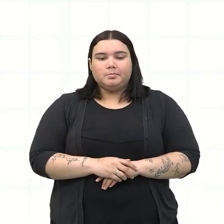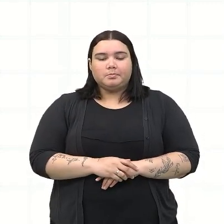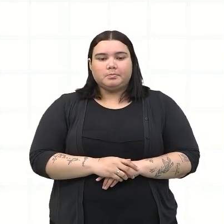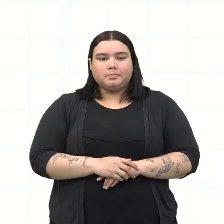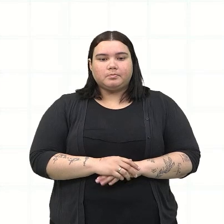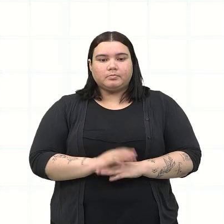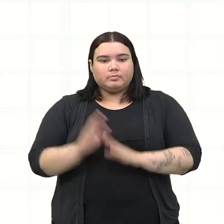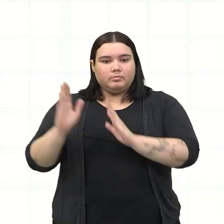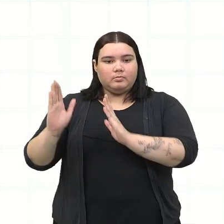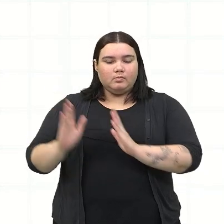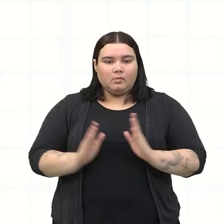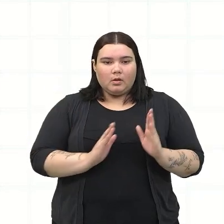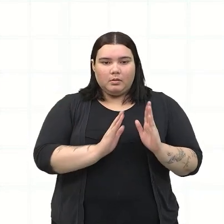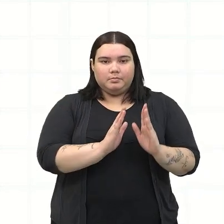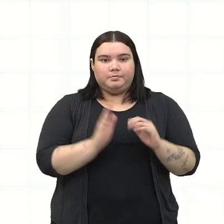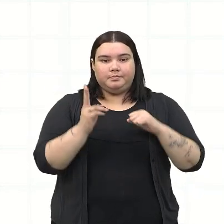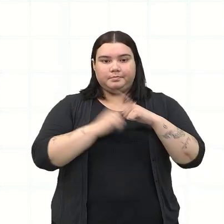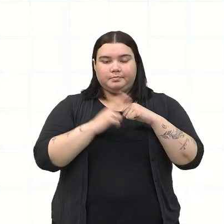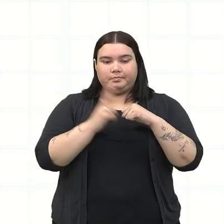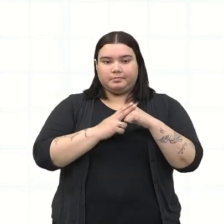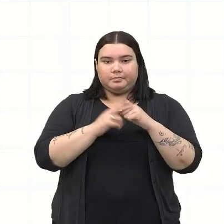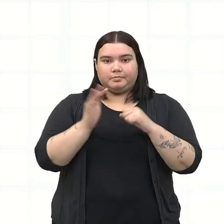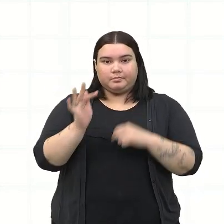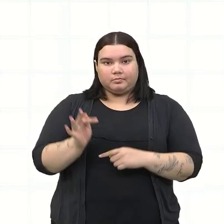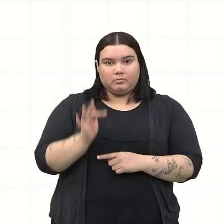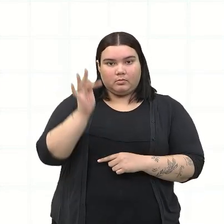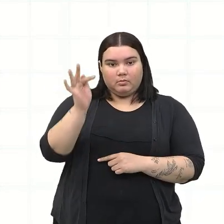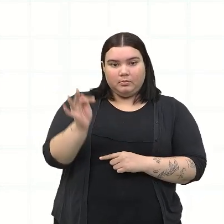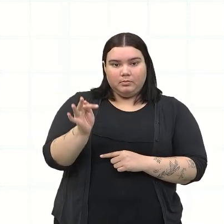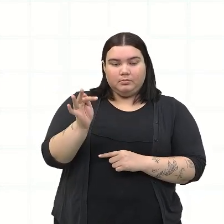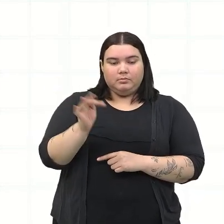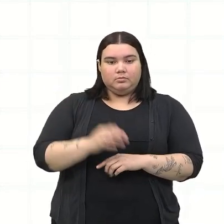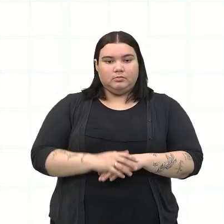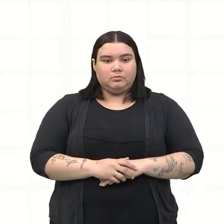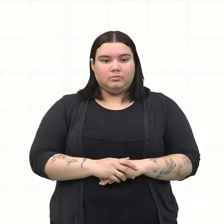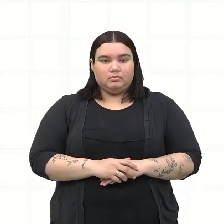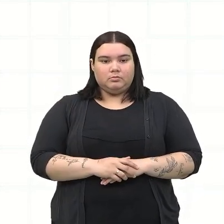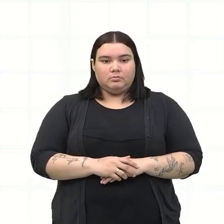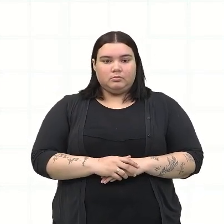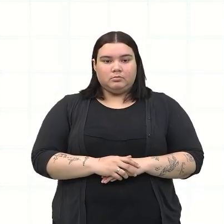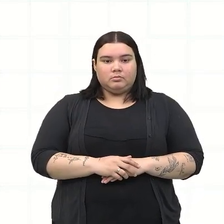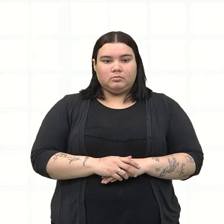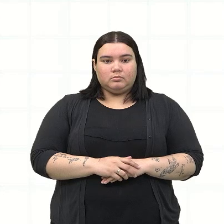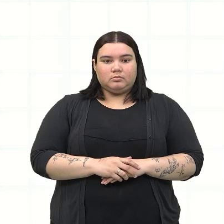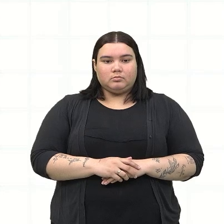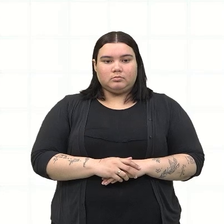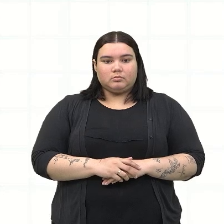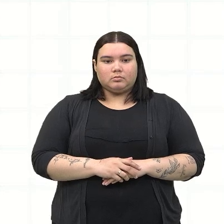que vai jogar o outro verbo para o futuro, né? I will